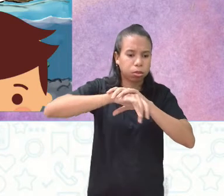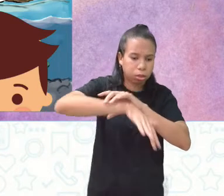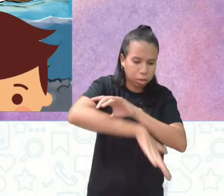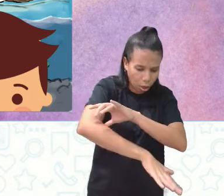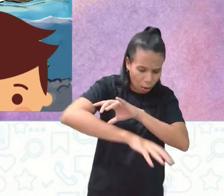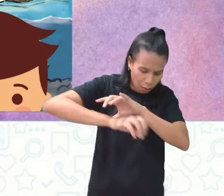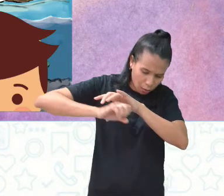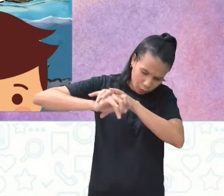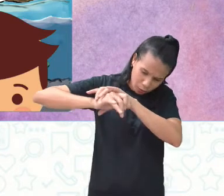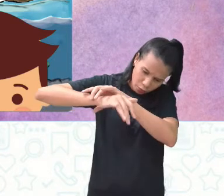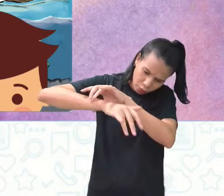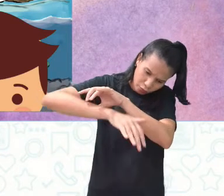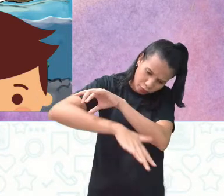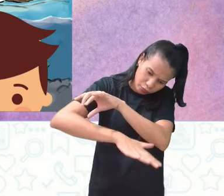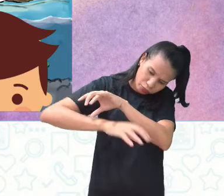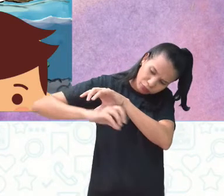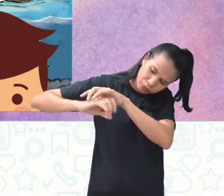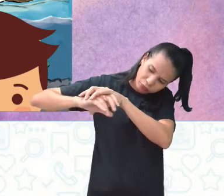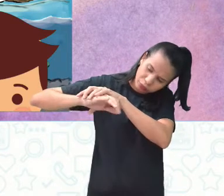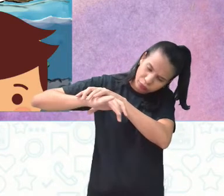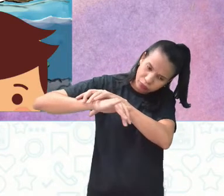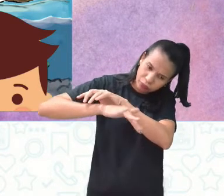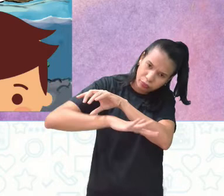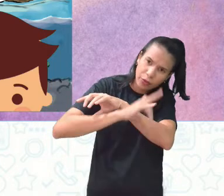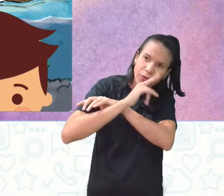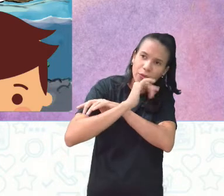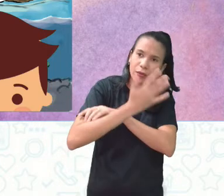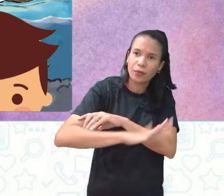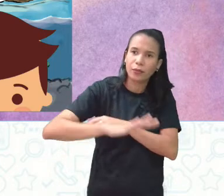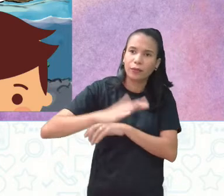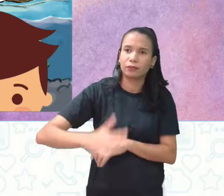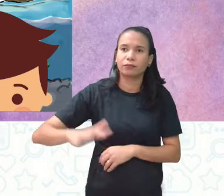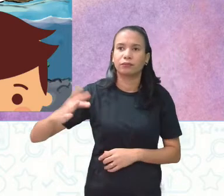poluindo aí o oceano. O oceano.